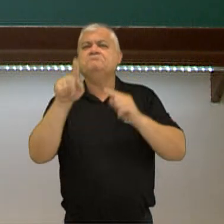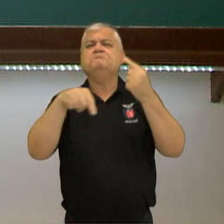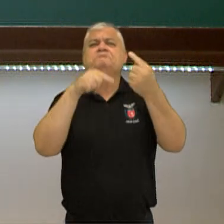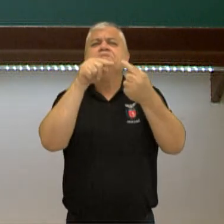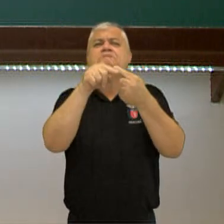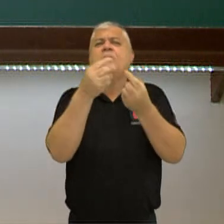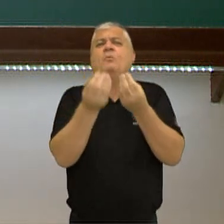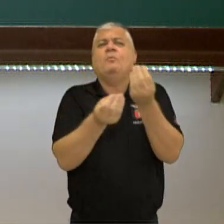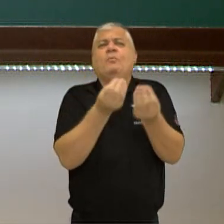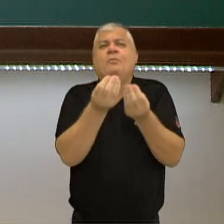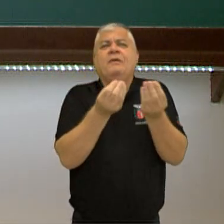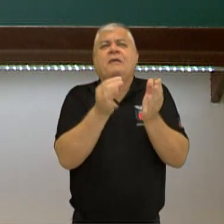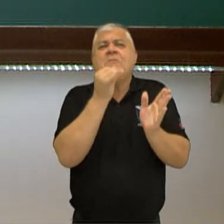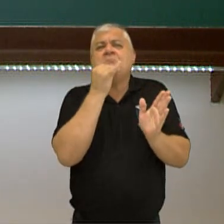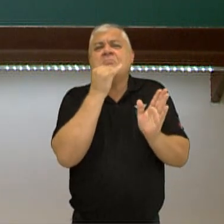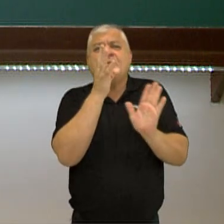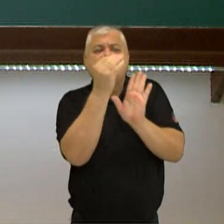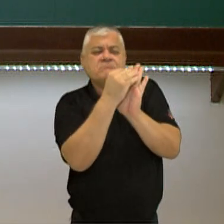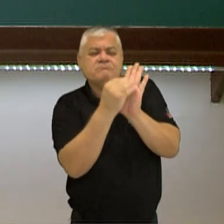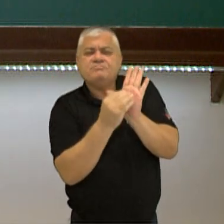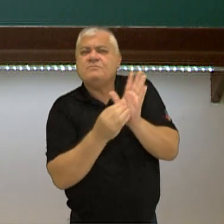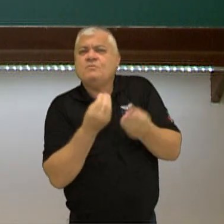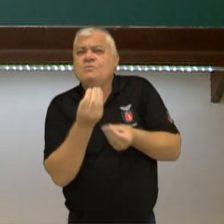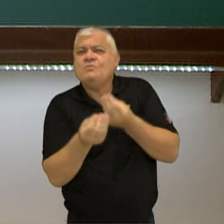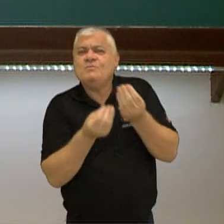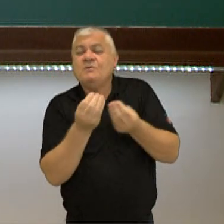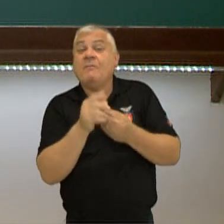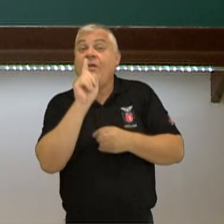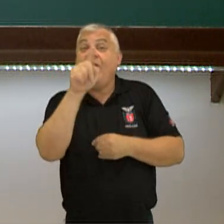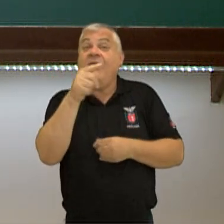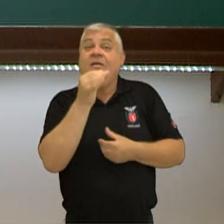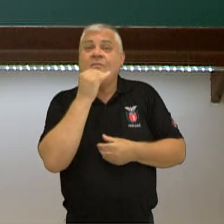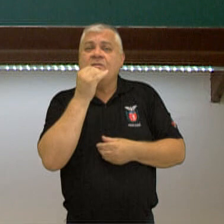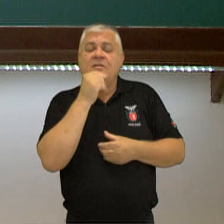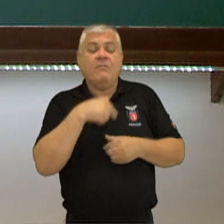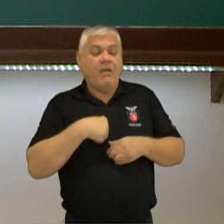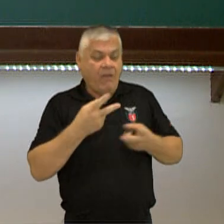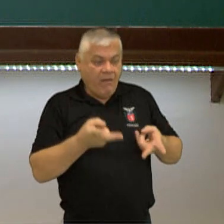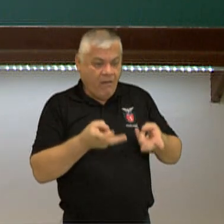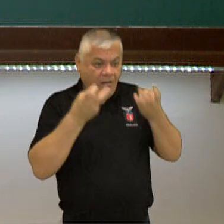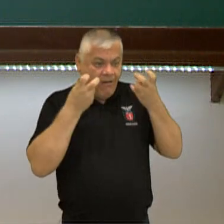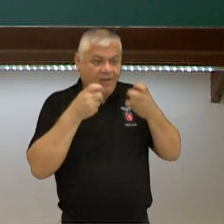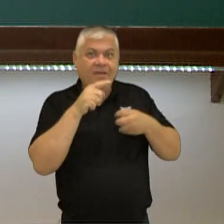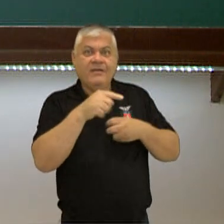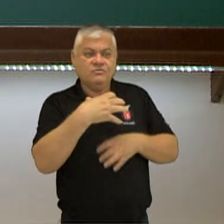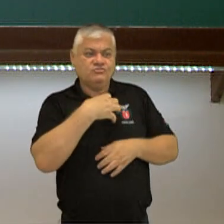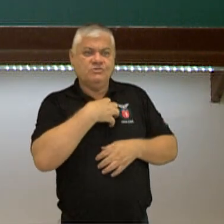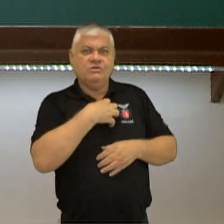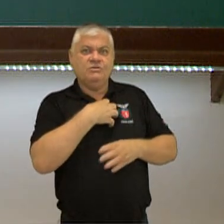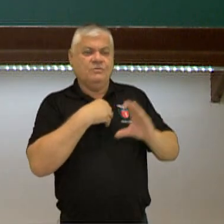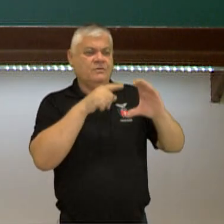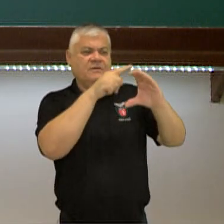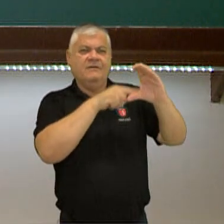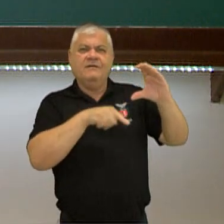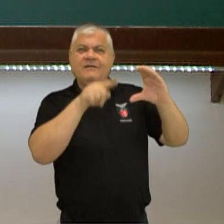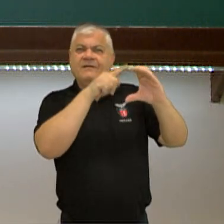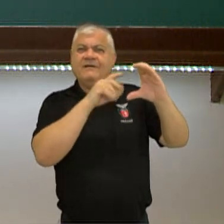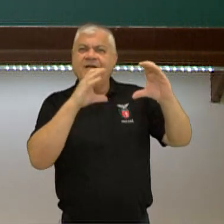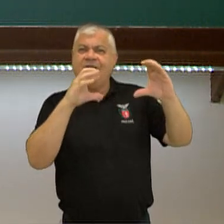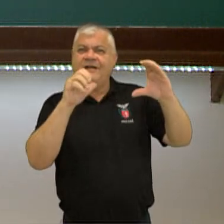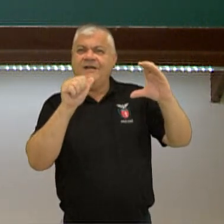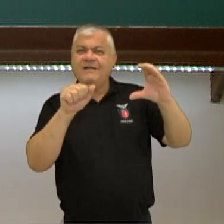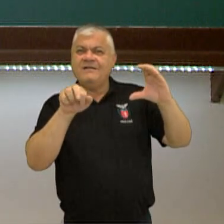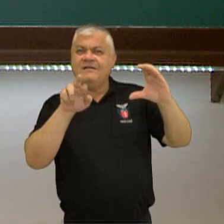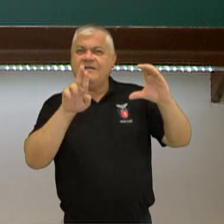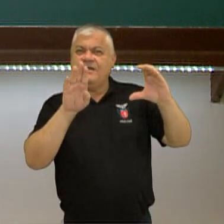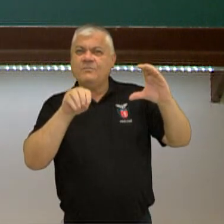os postulados nos informam o comportamento do carbono, tá? Então, eles nos